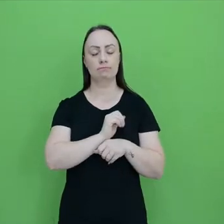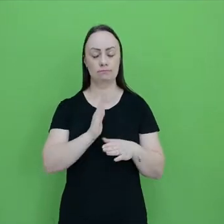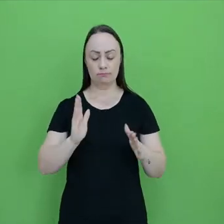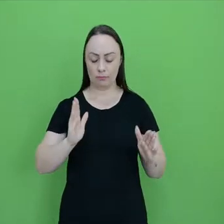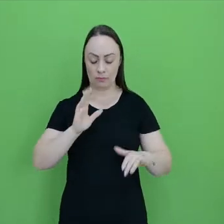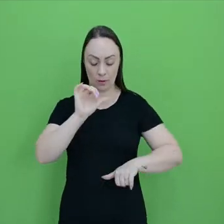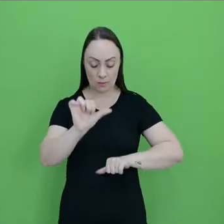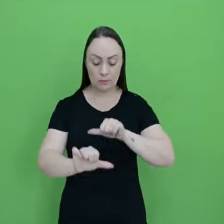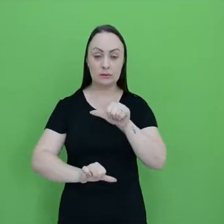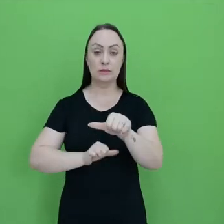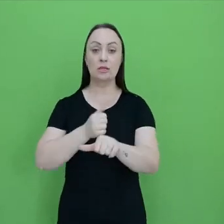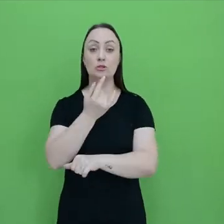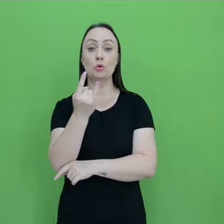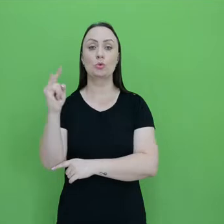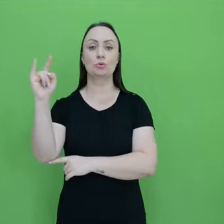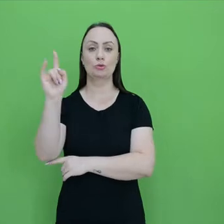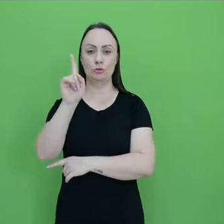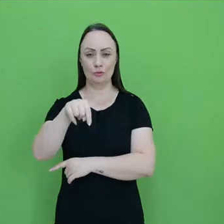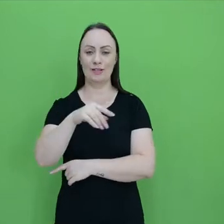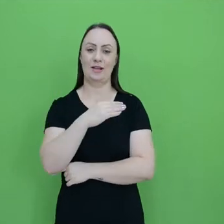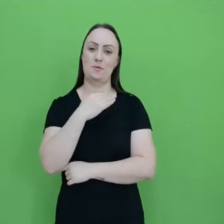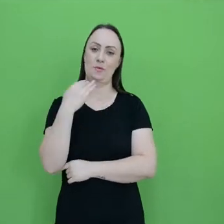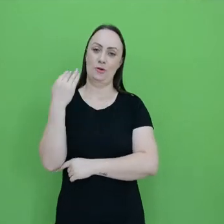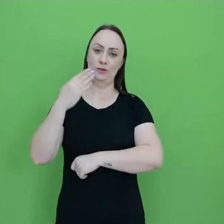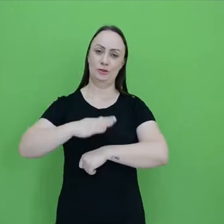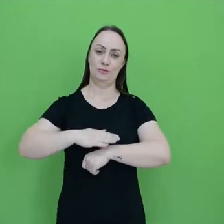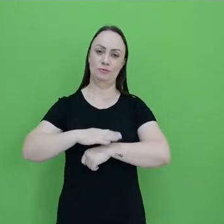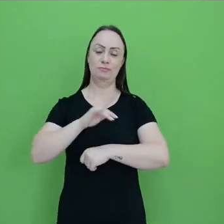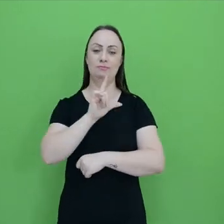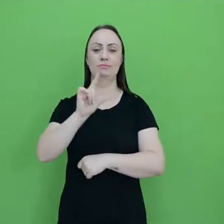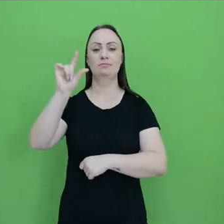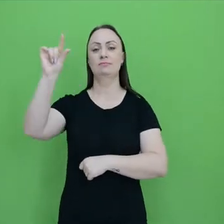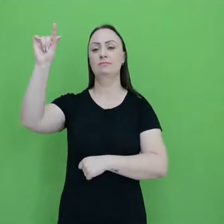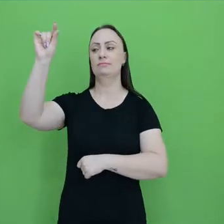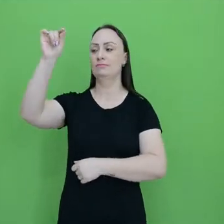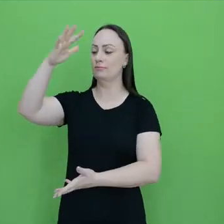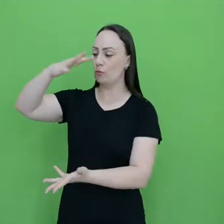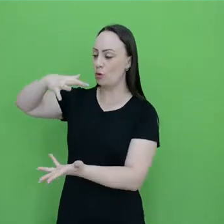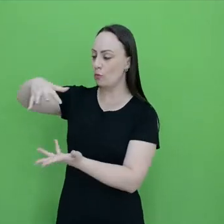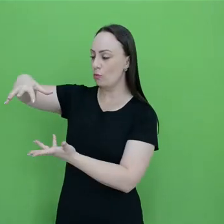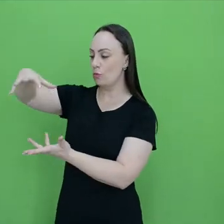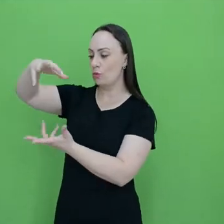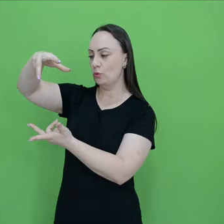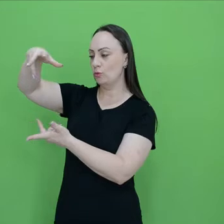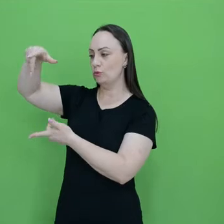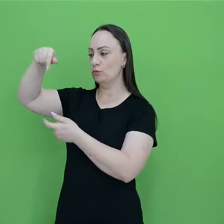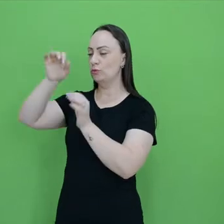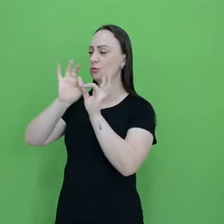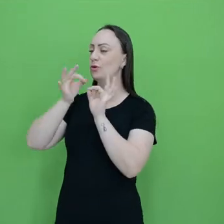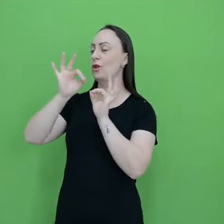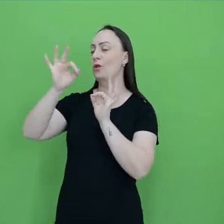Dos ritos de passagem, o último é a morte. Momento de partida a um mundo